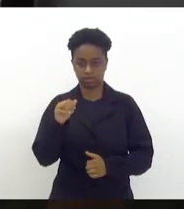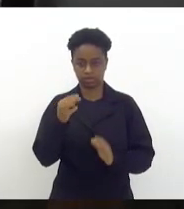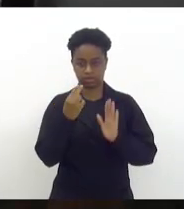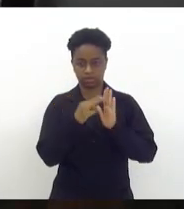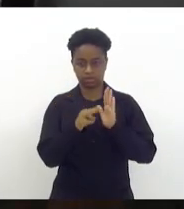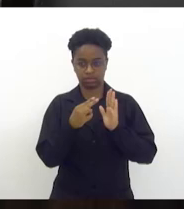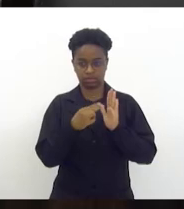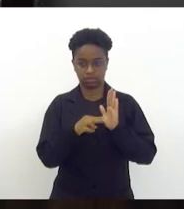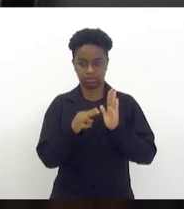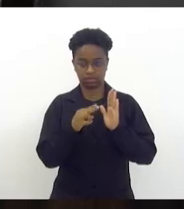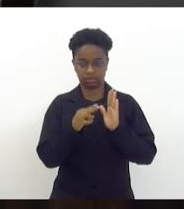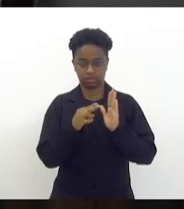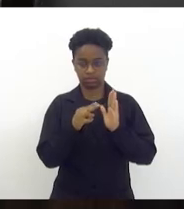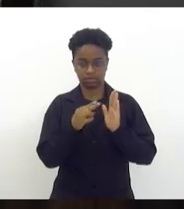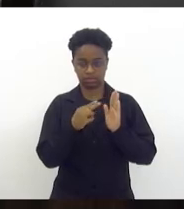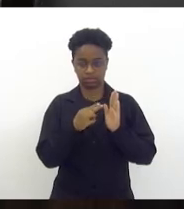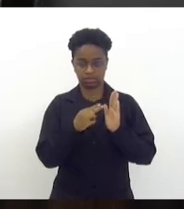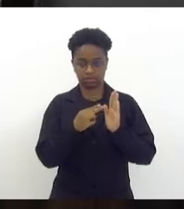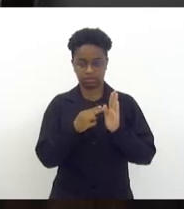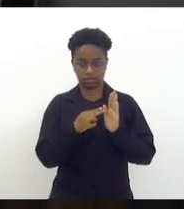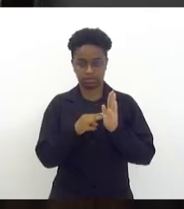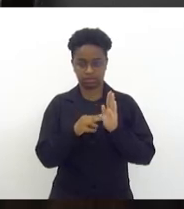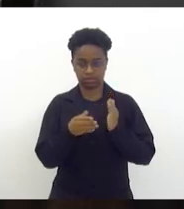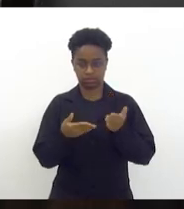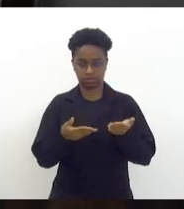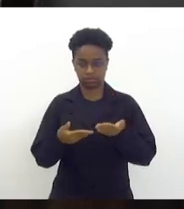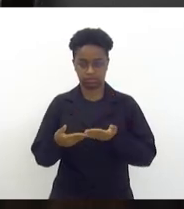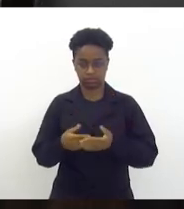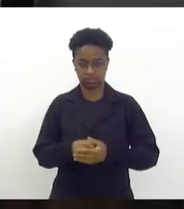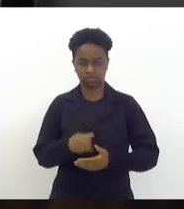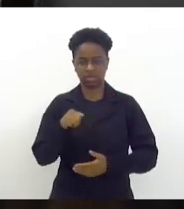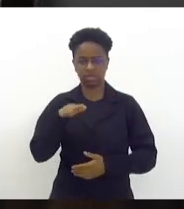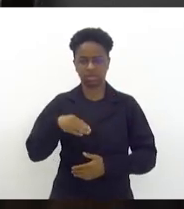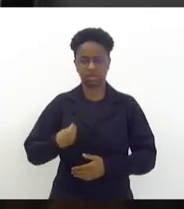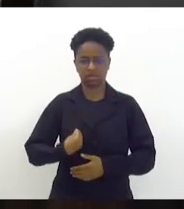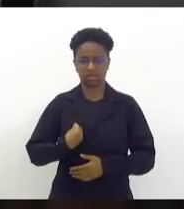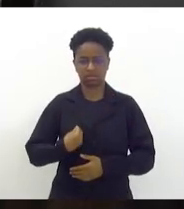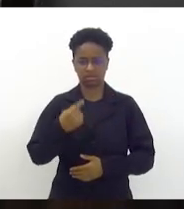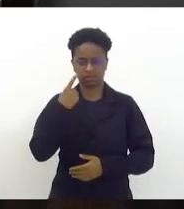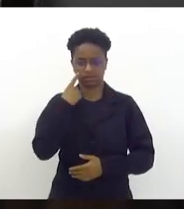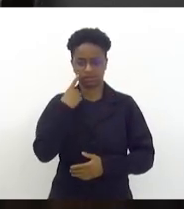Samuel Malafaia. Deixa eu ver quem está aqui.